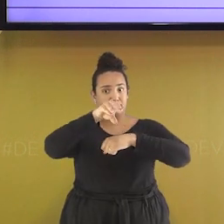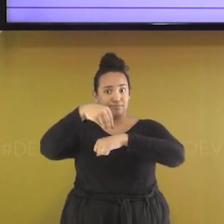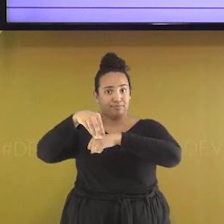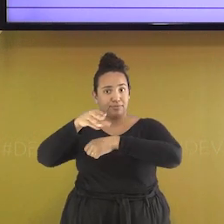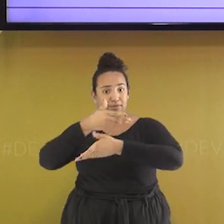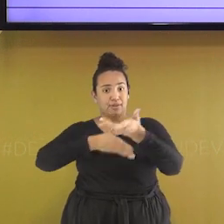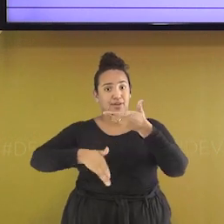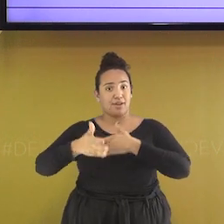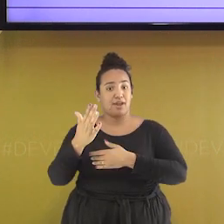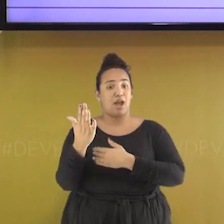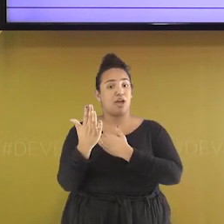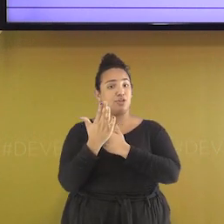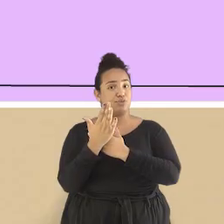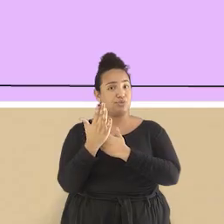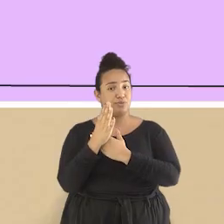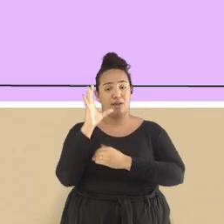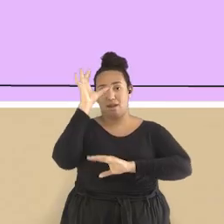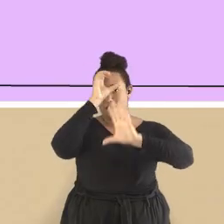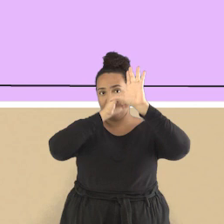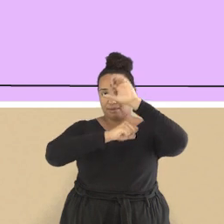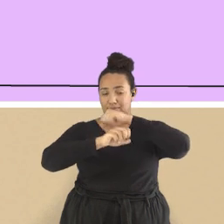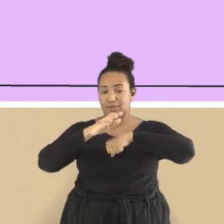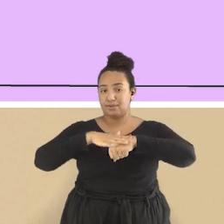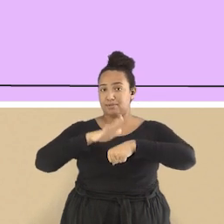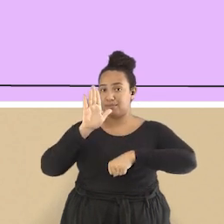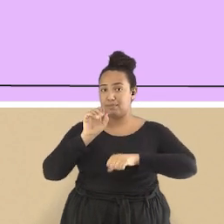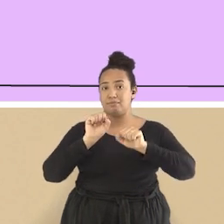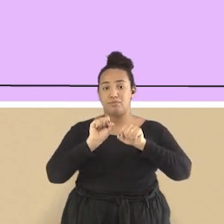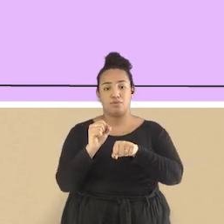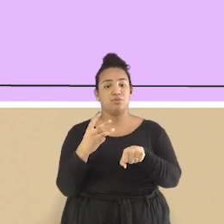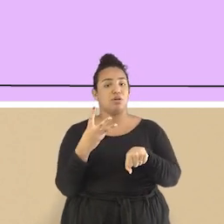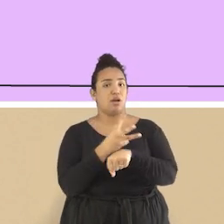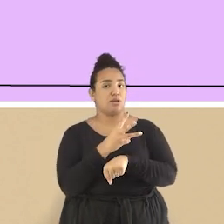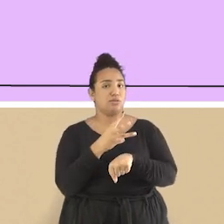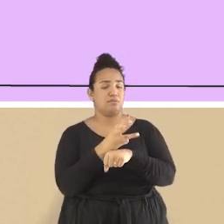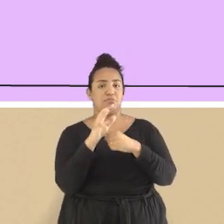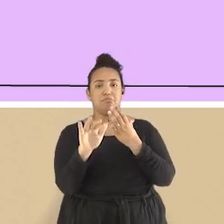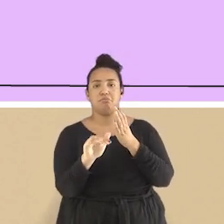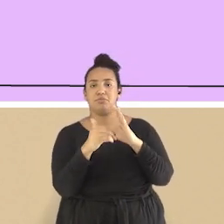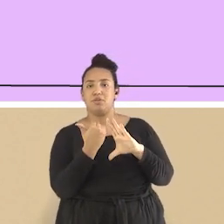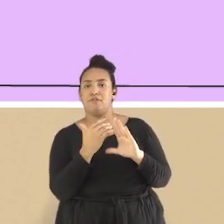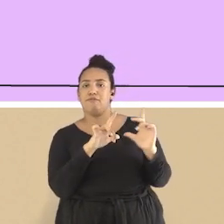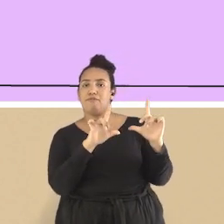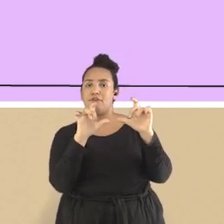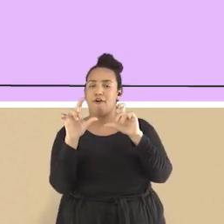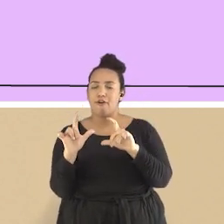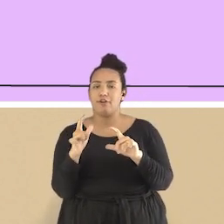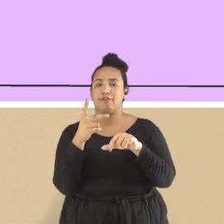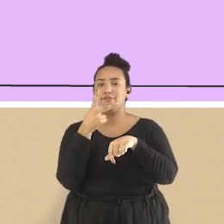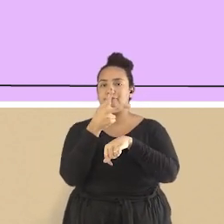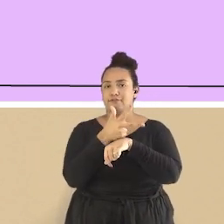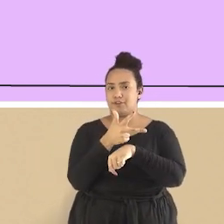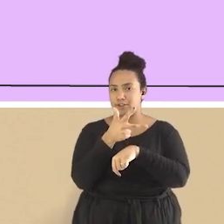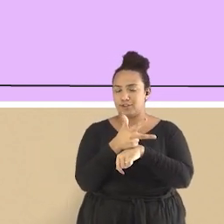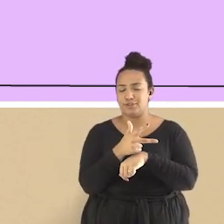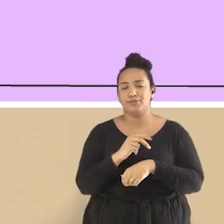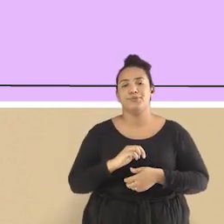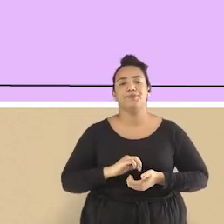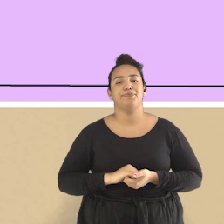ajuda a aprender muito mais. E vocês podem enviar pelo WhatsApp fotos ou vídeos do que